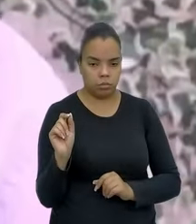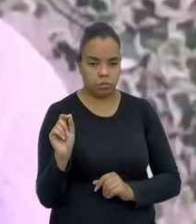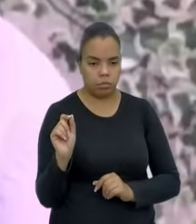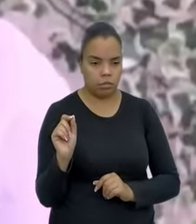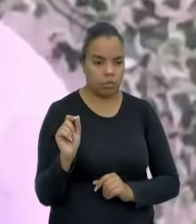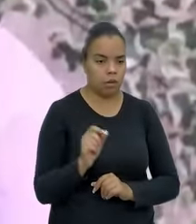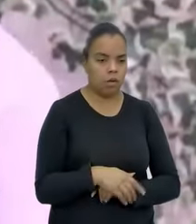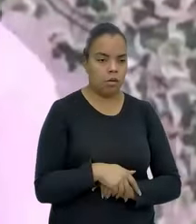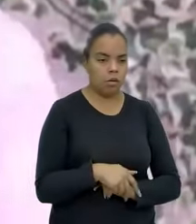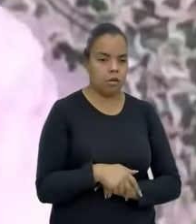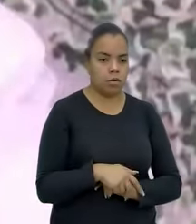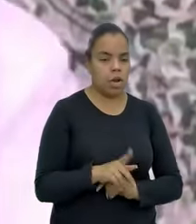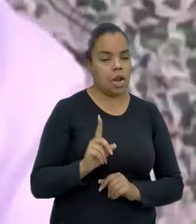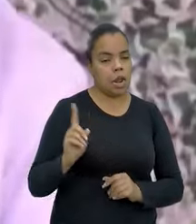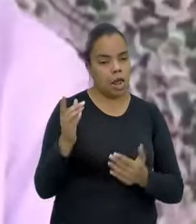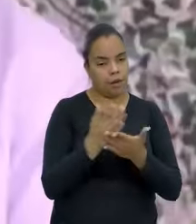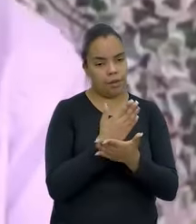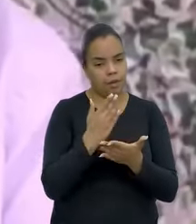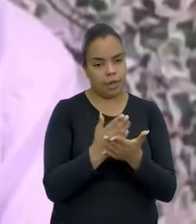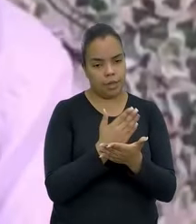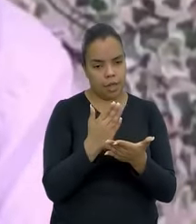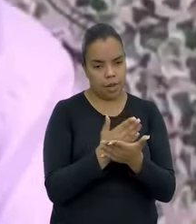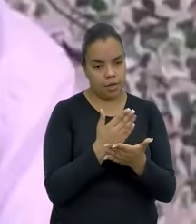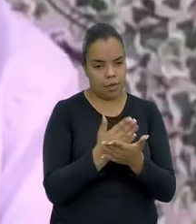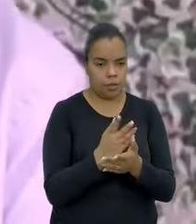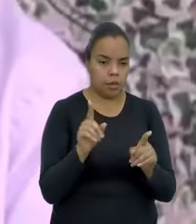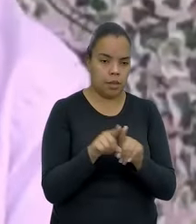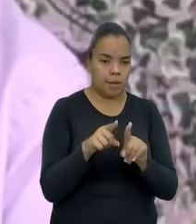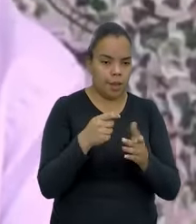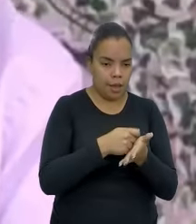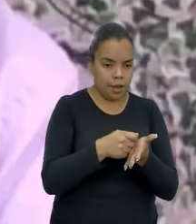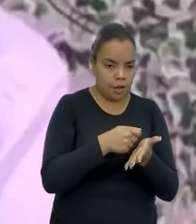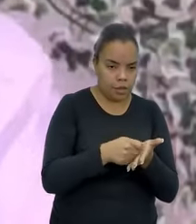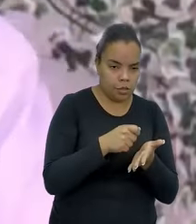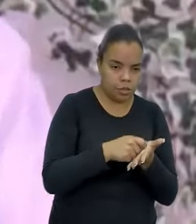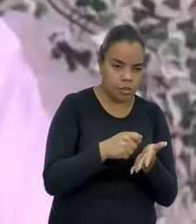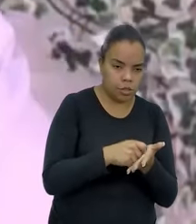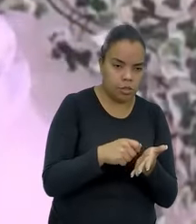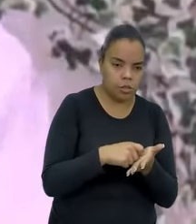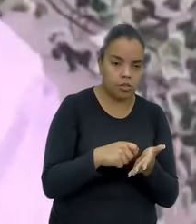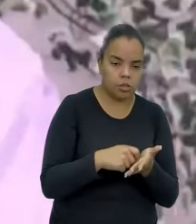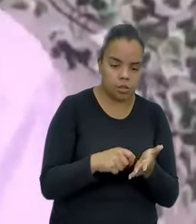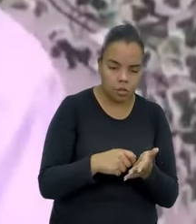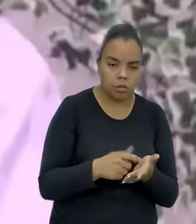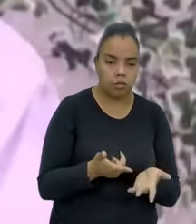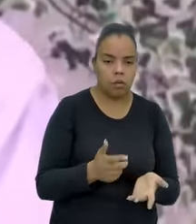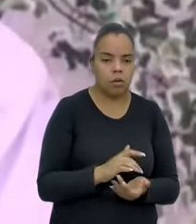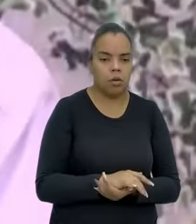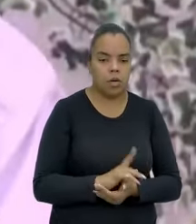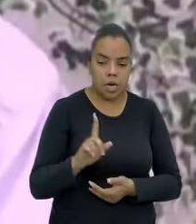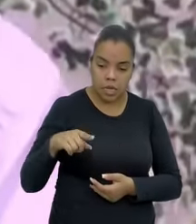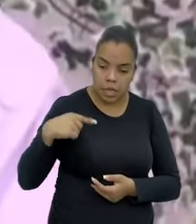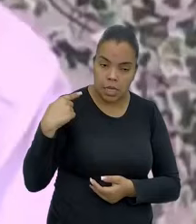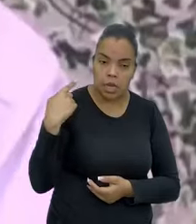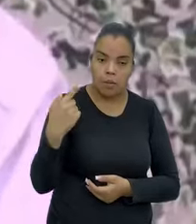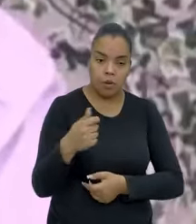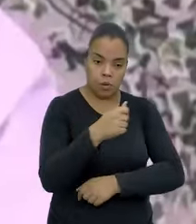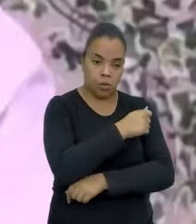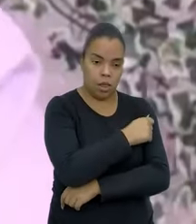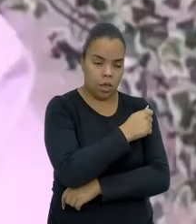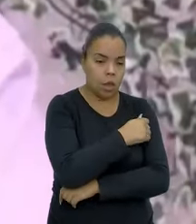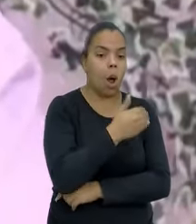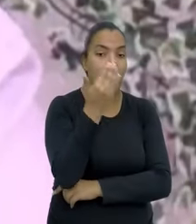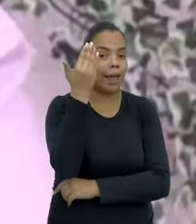e lá no caderno o registro também deve ser do sofá após o estudante ter uma